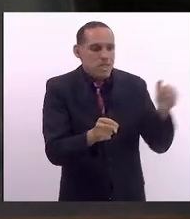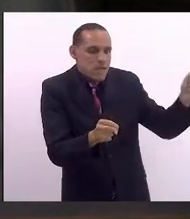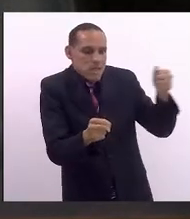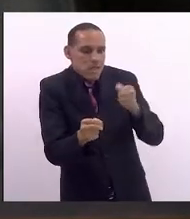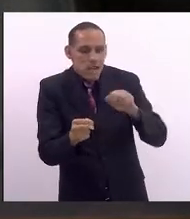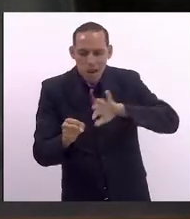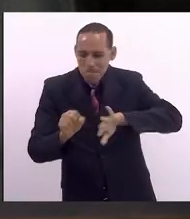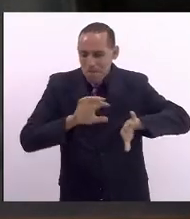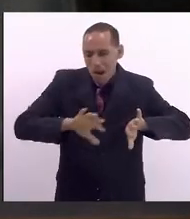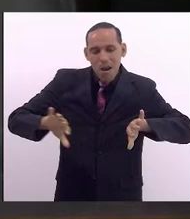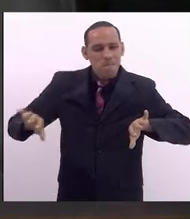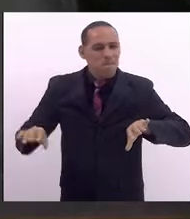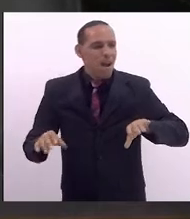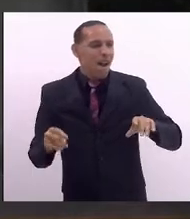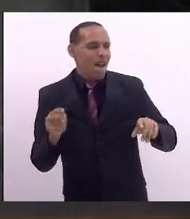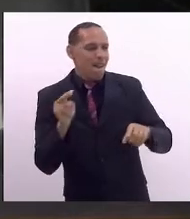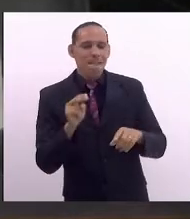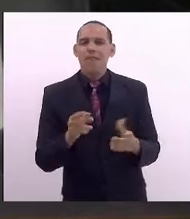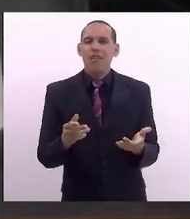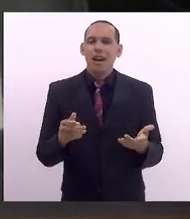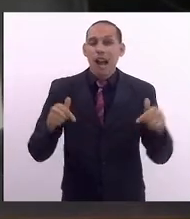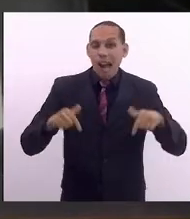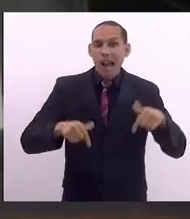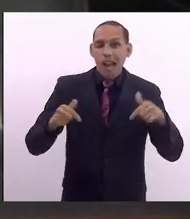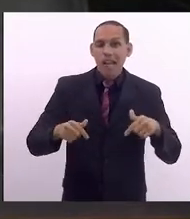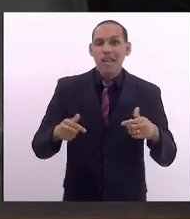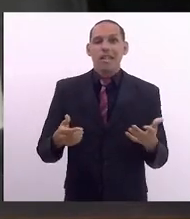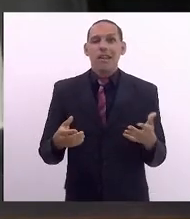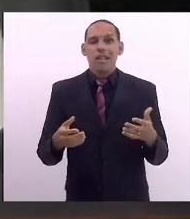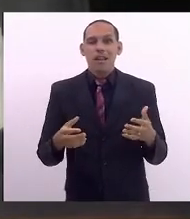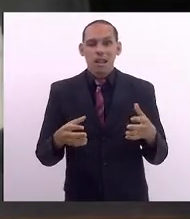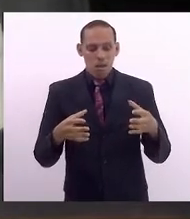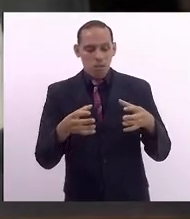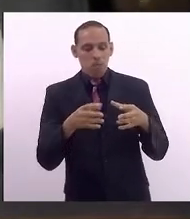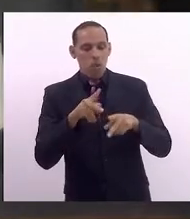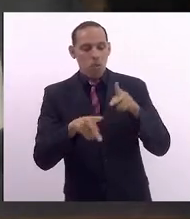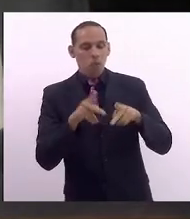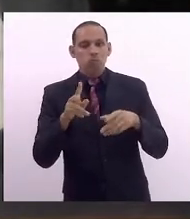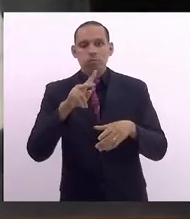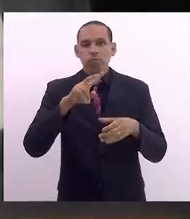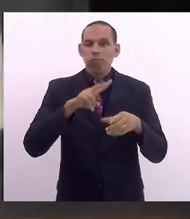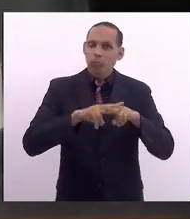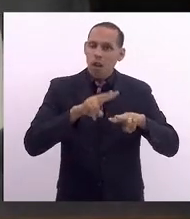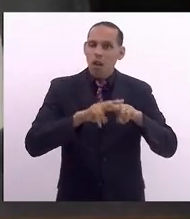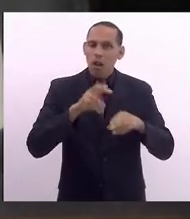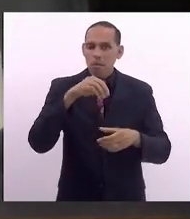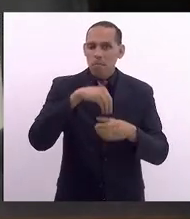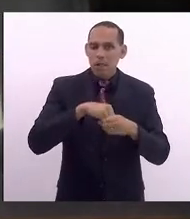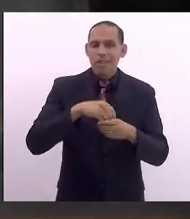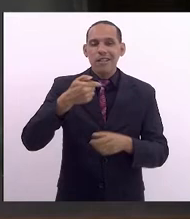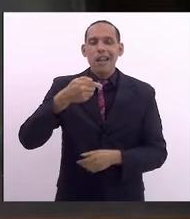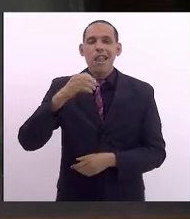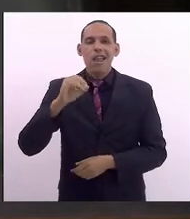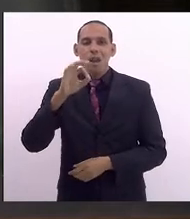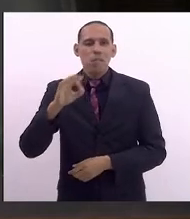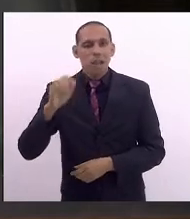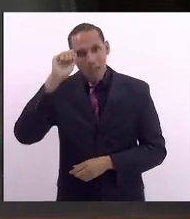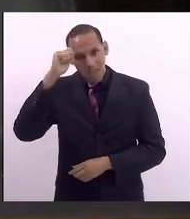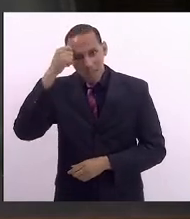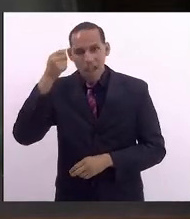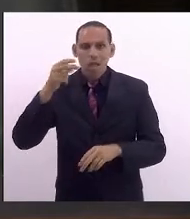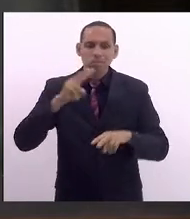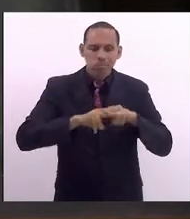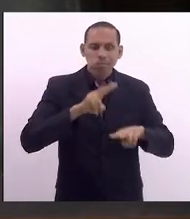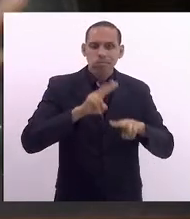né? O Brasil ocupa a terceira maior população carcerária, com mais de 70% de pessoas negras, em sua maioria homens. Então, como a gente